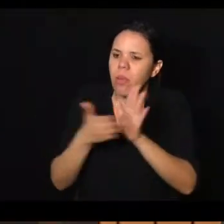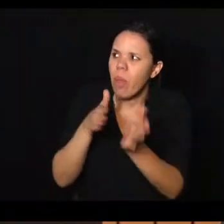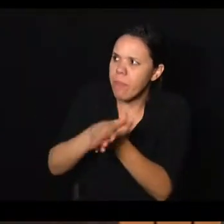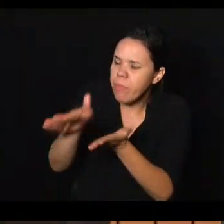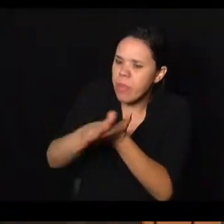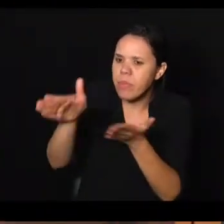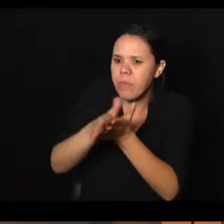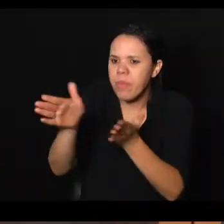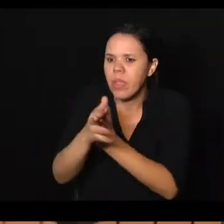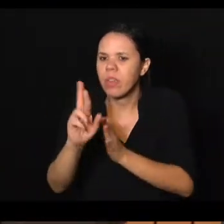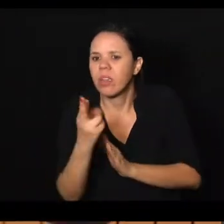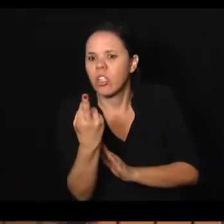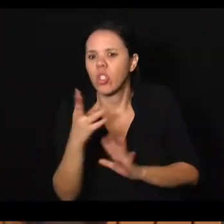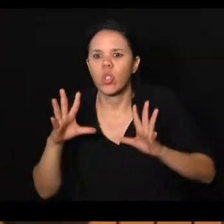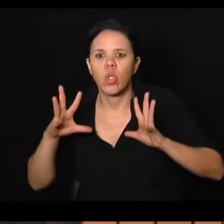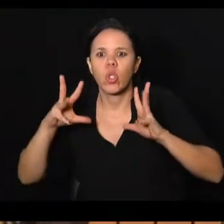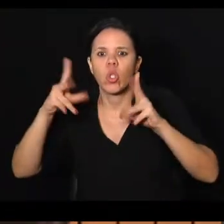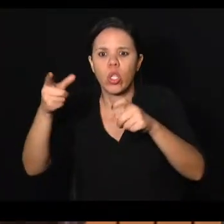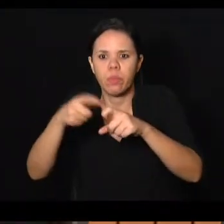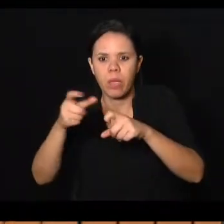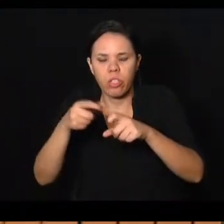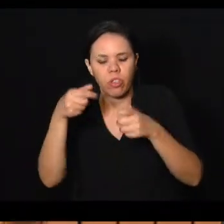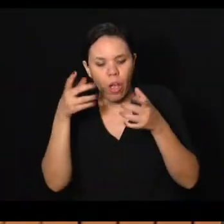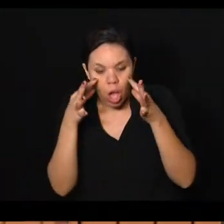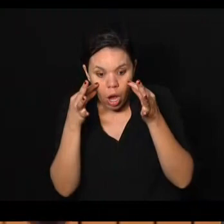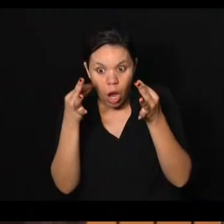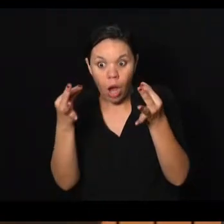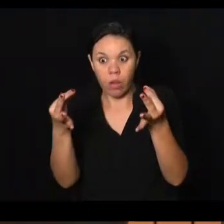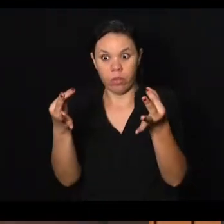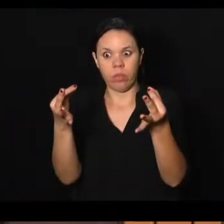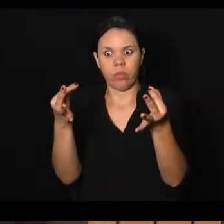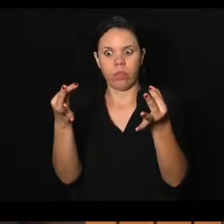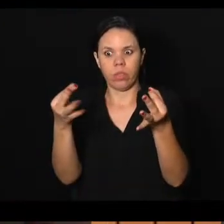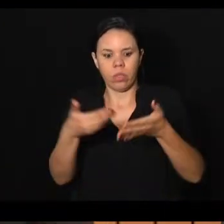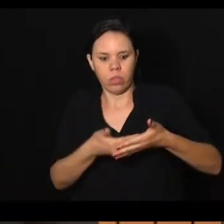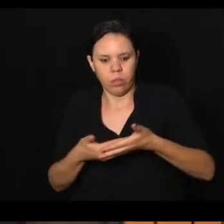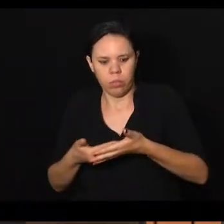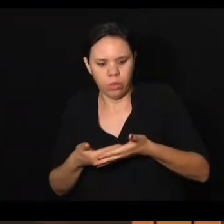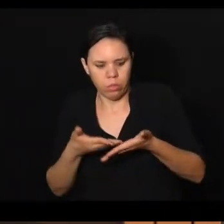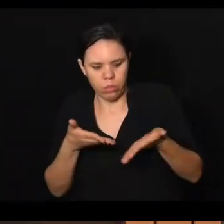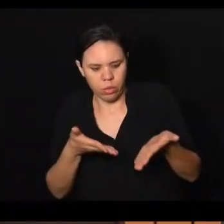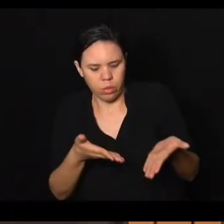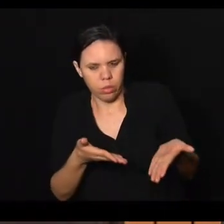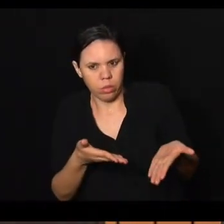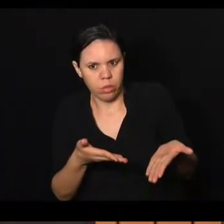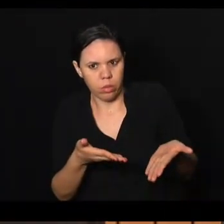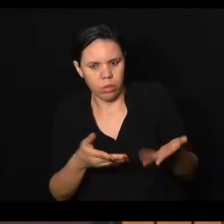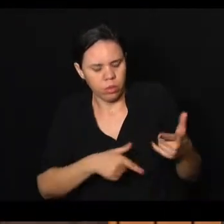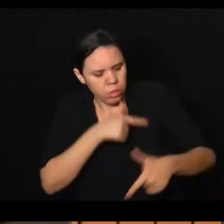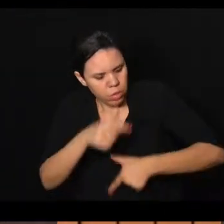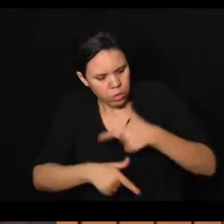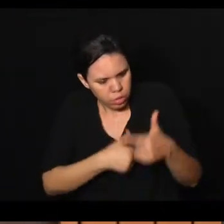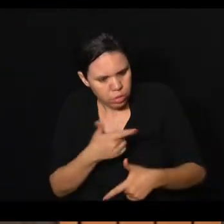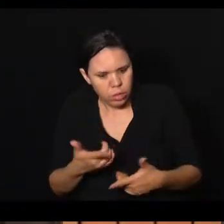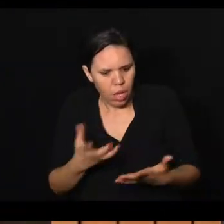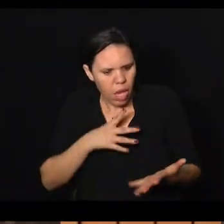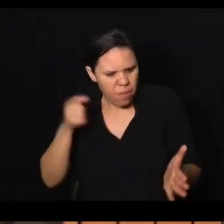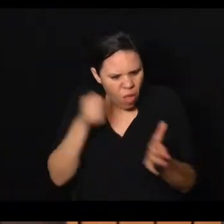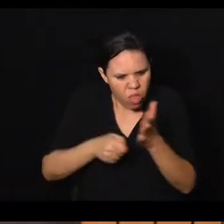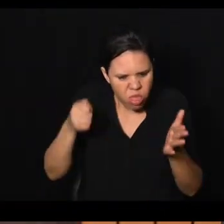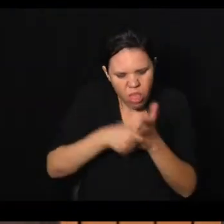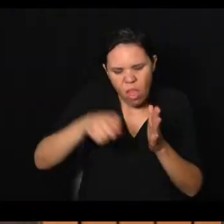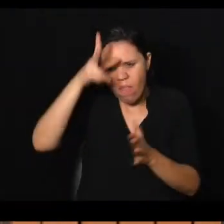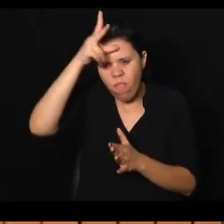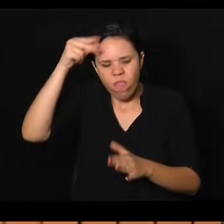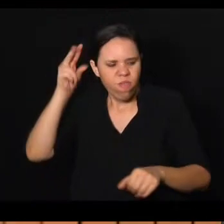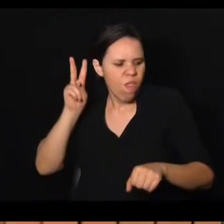para que todos os médicos olhem mais atentamente os bebês. Nós estamos trabalhando em busca de políticas públicas para